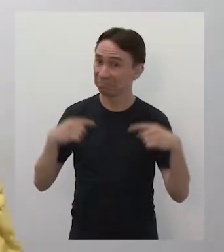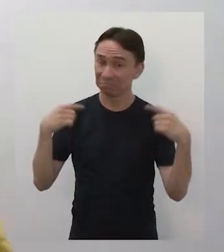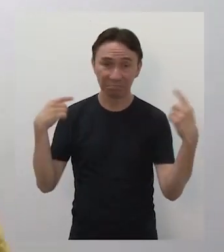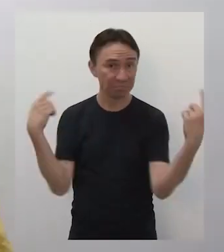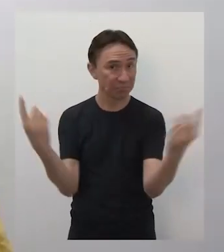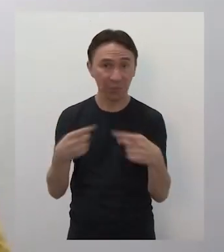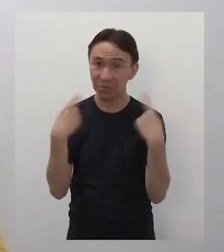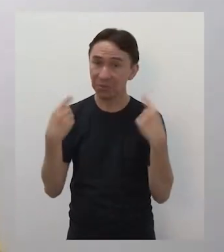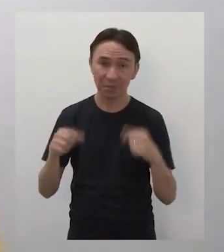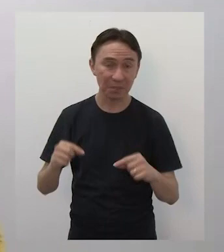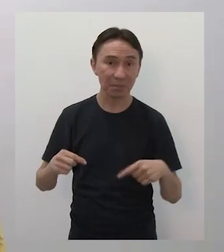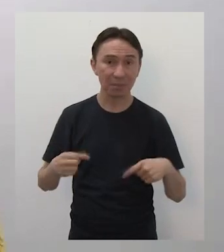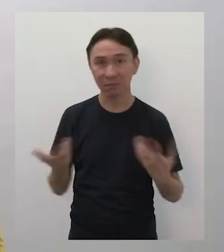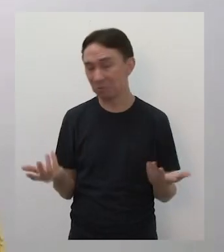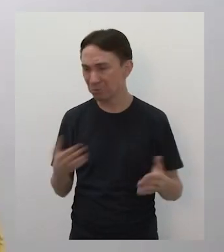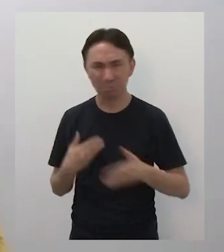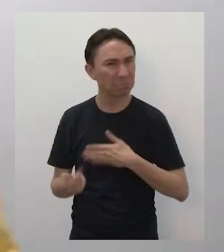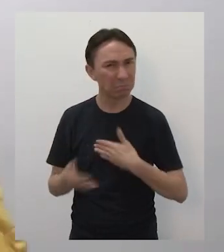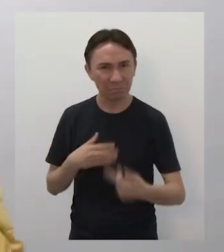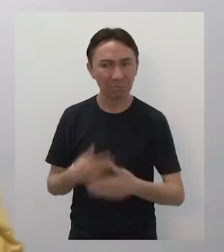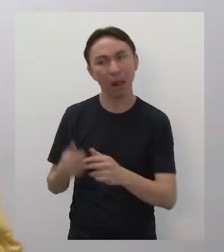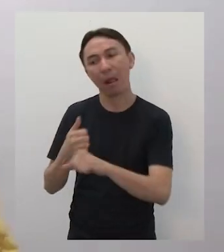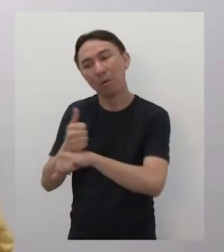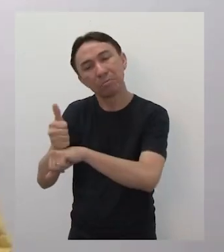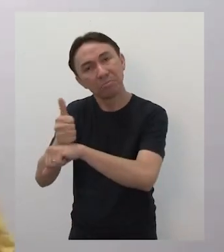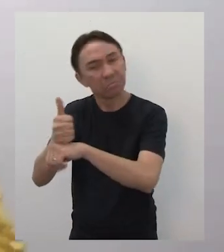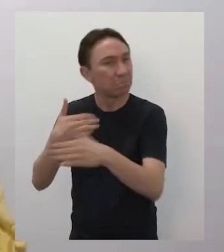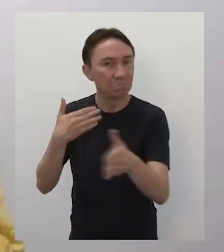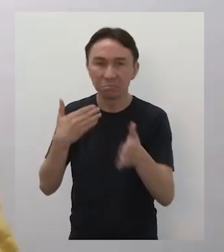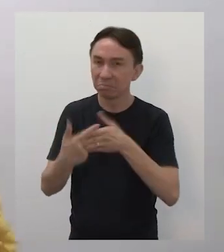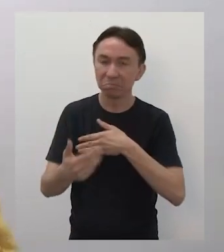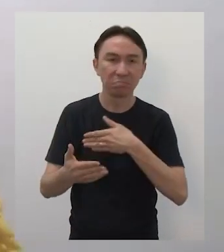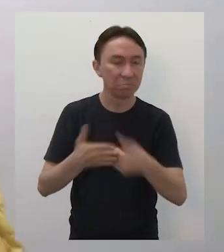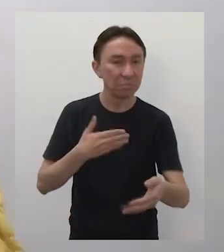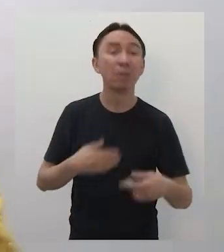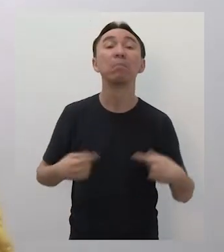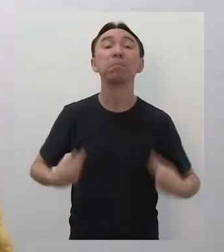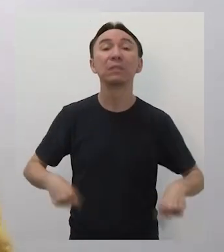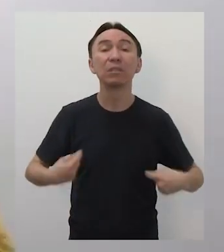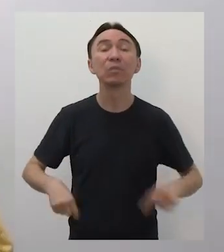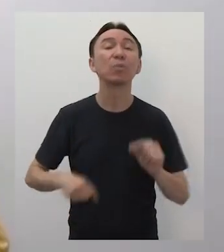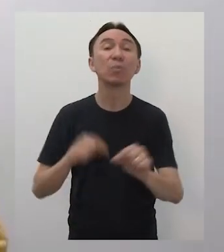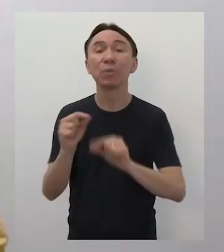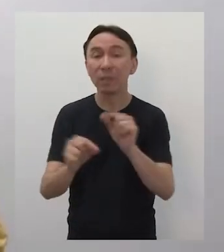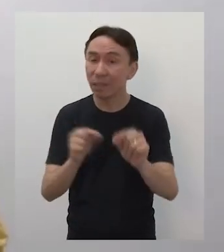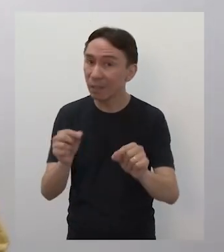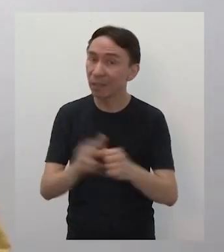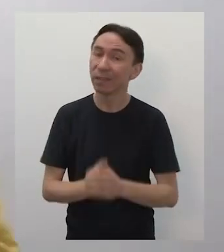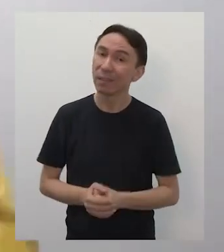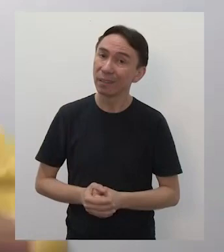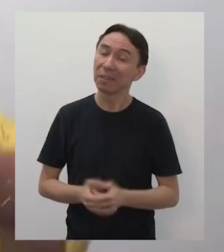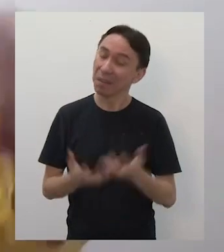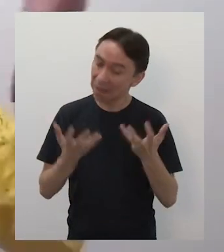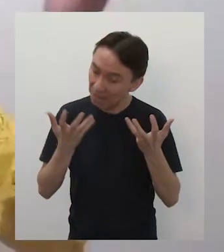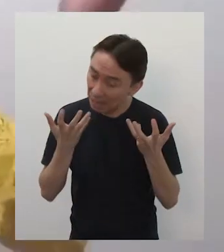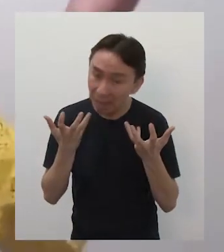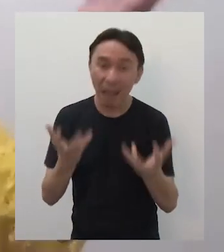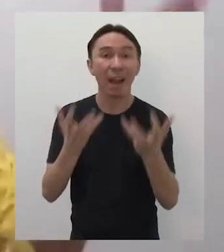independente da função que ocupamos, precisamos estar dispostos a